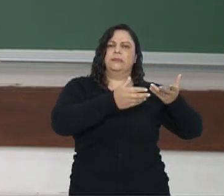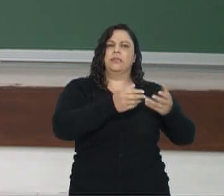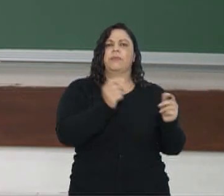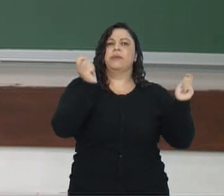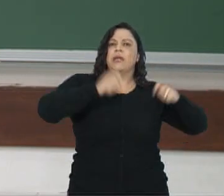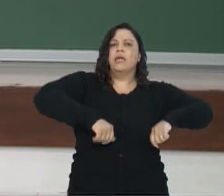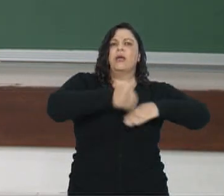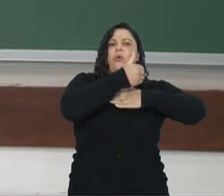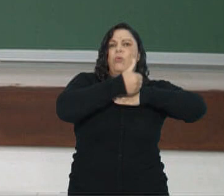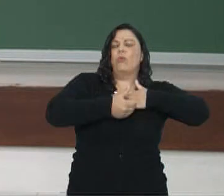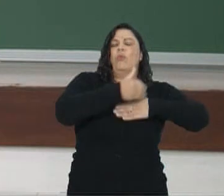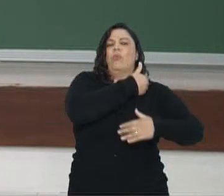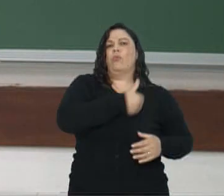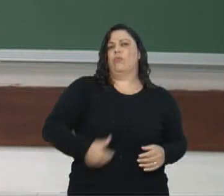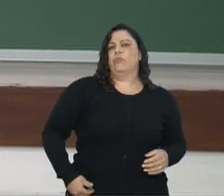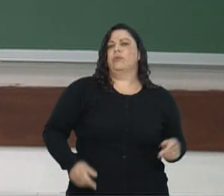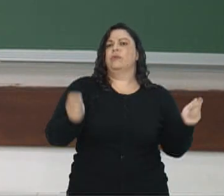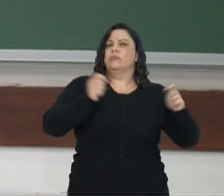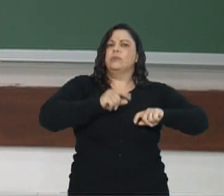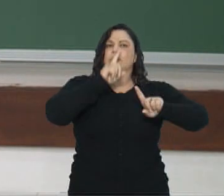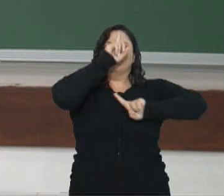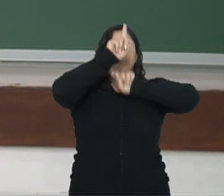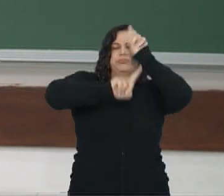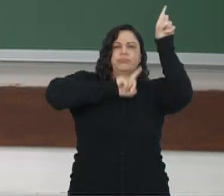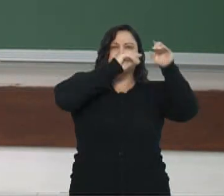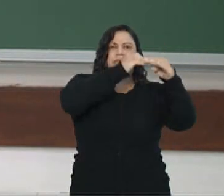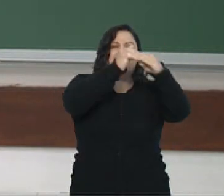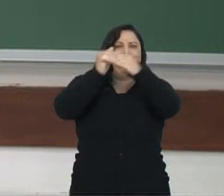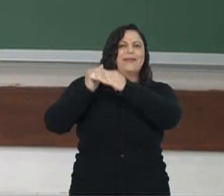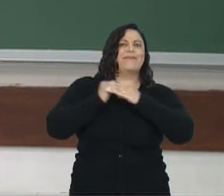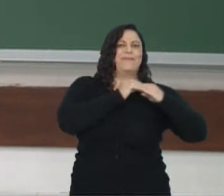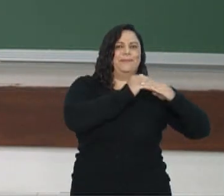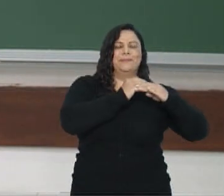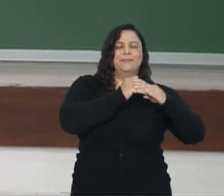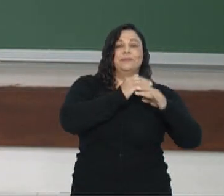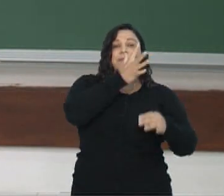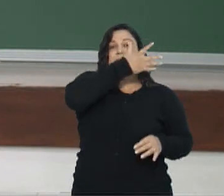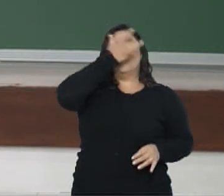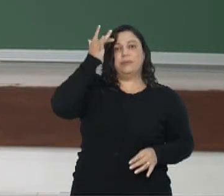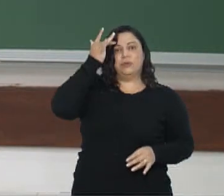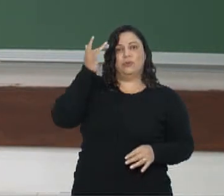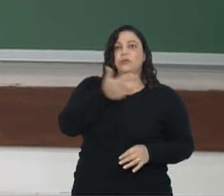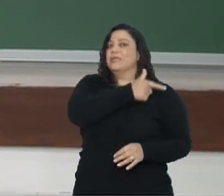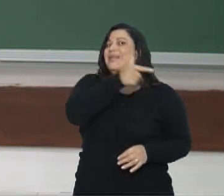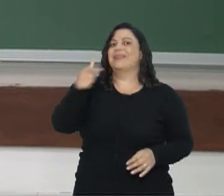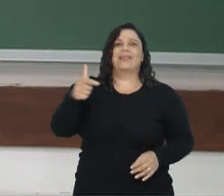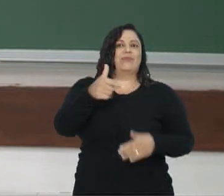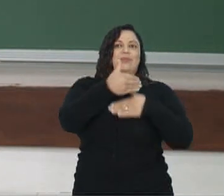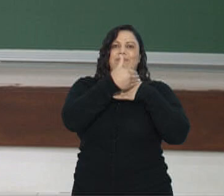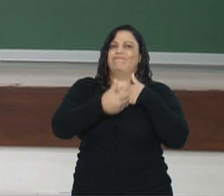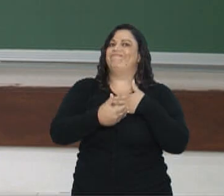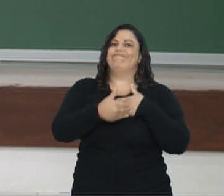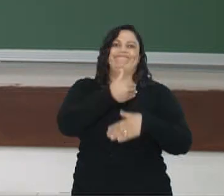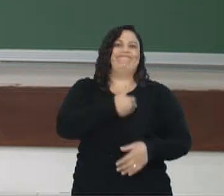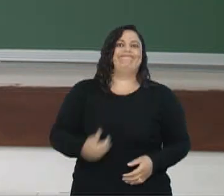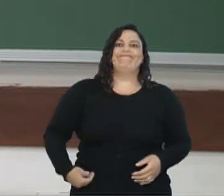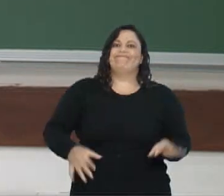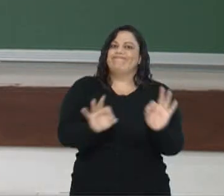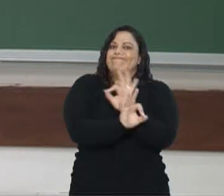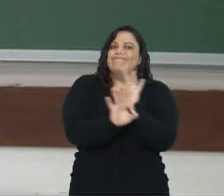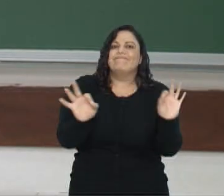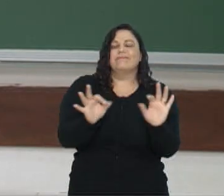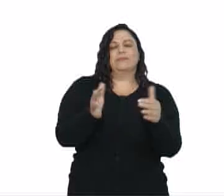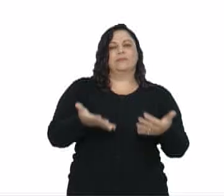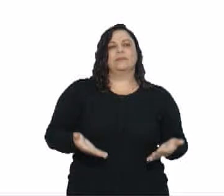governo que ele diria que vai criar a verdadeira igualdade entre as pessoas. É não ter governo. E vamos para mais uma